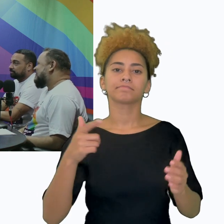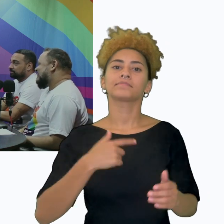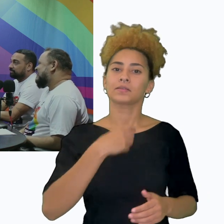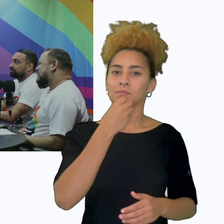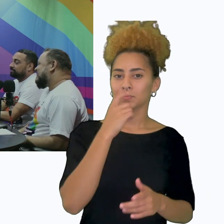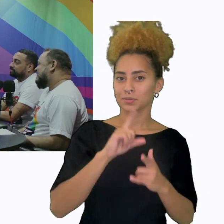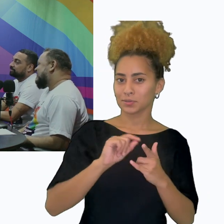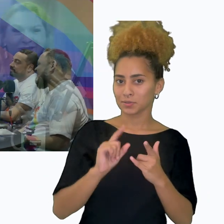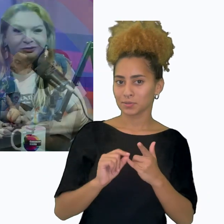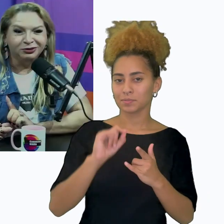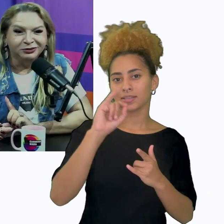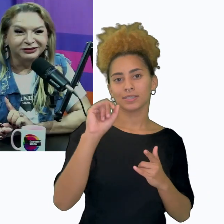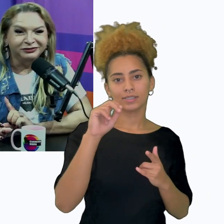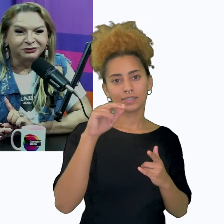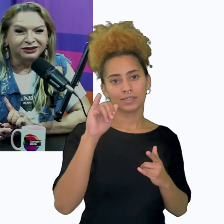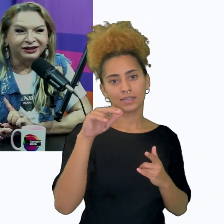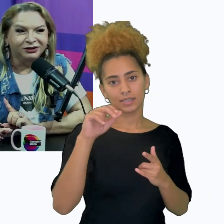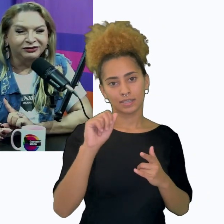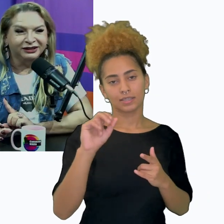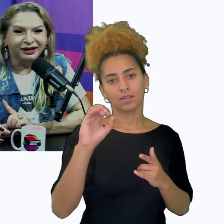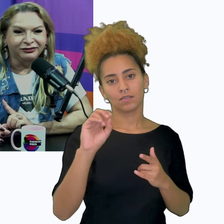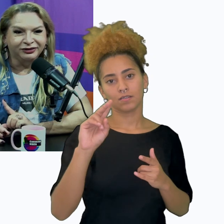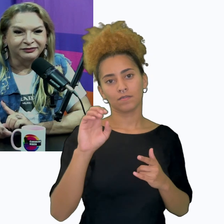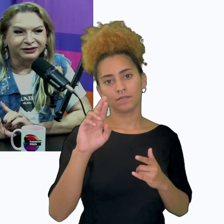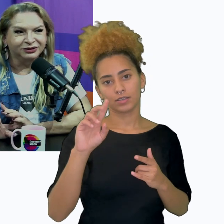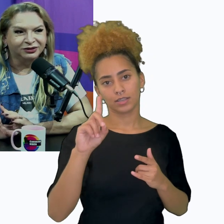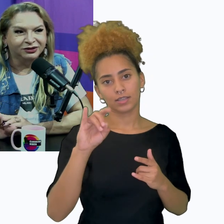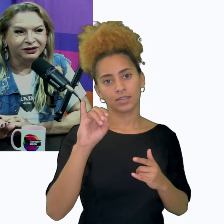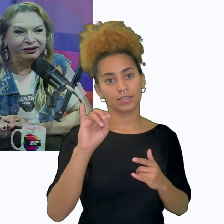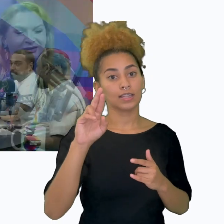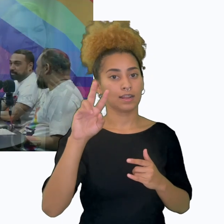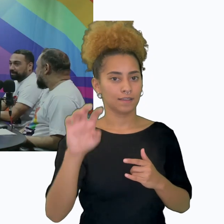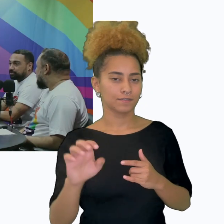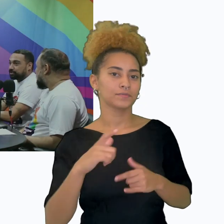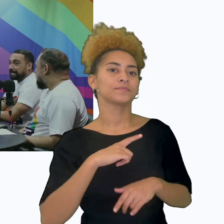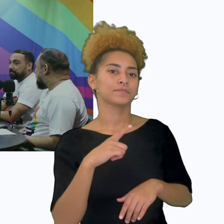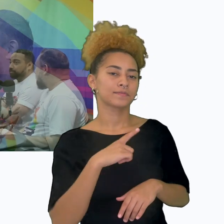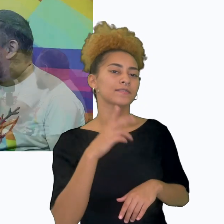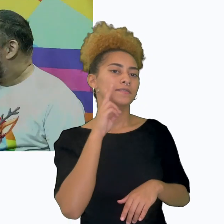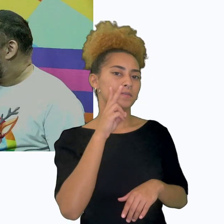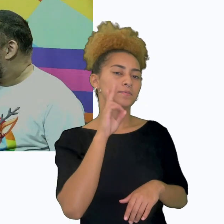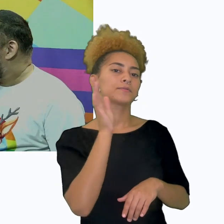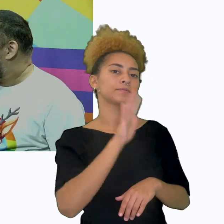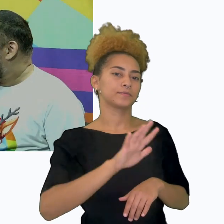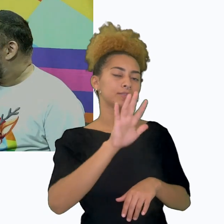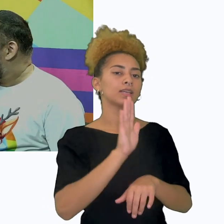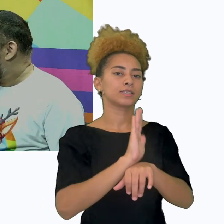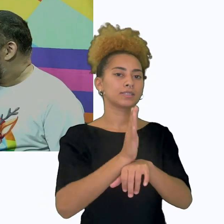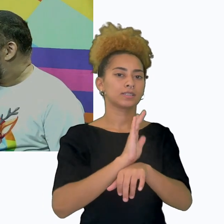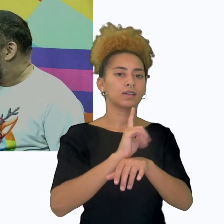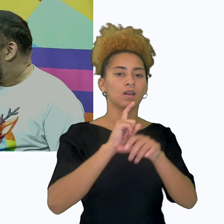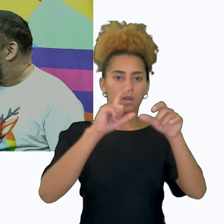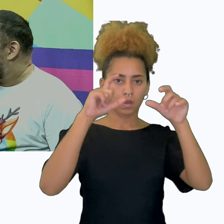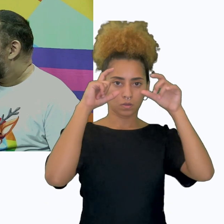ciborgue. É muito bom, tá no YouTube esse filme, Janaína Overdrive. Eu lembro que eu assisti na época, eu tenho a imagem chegando